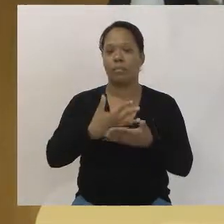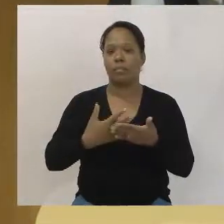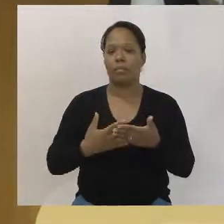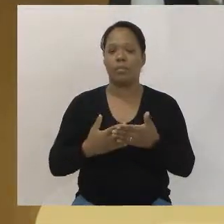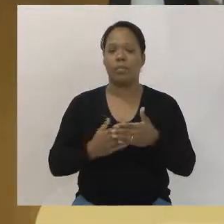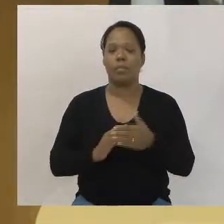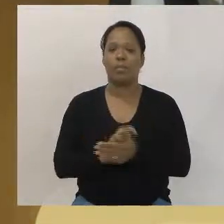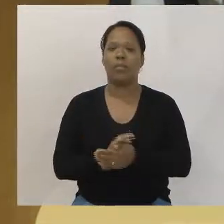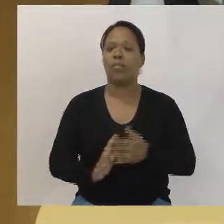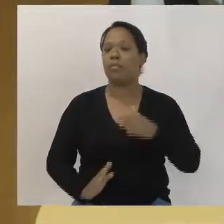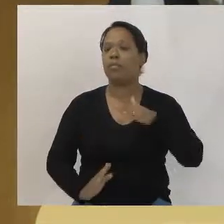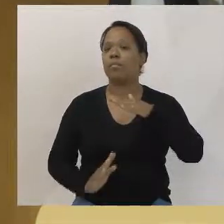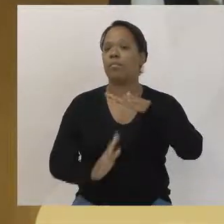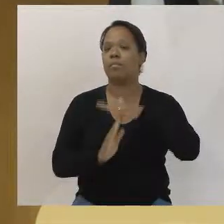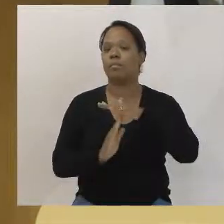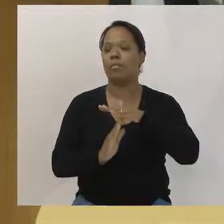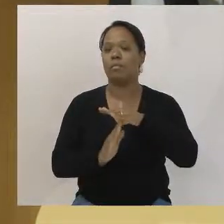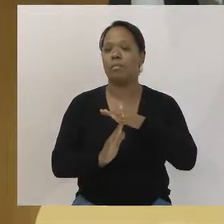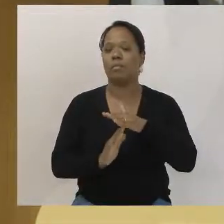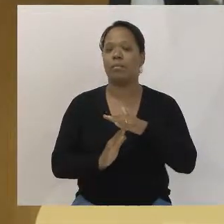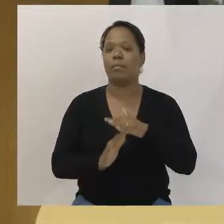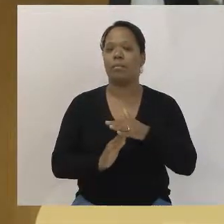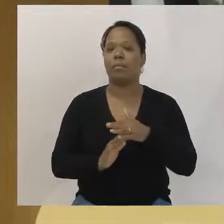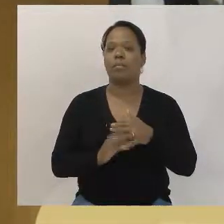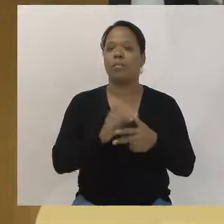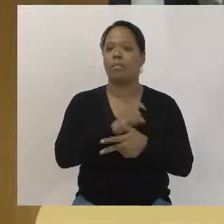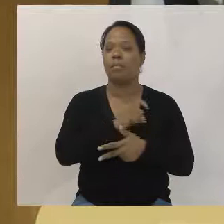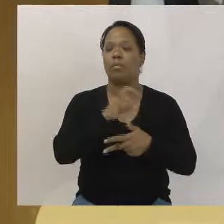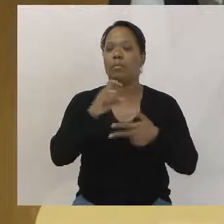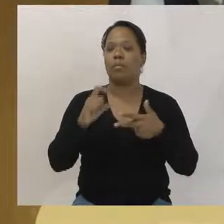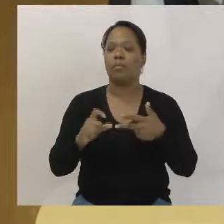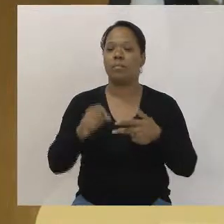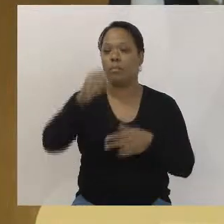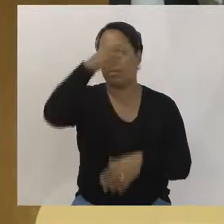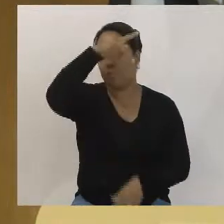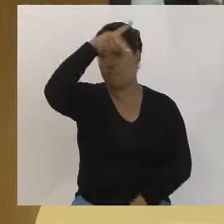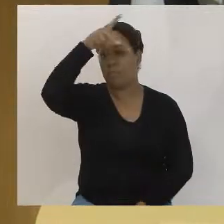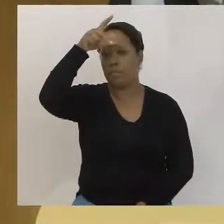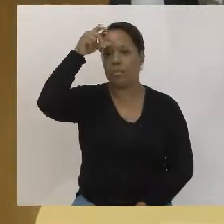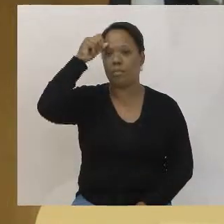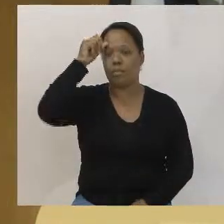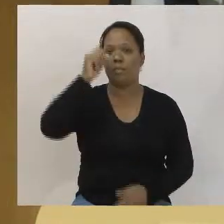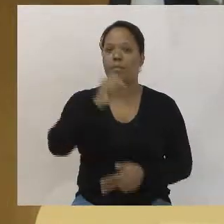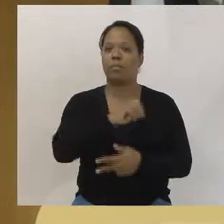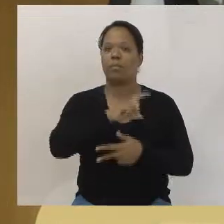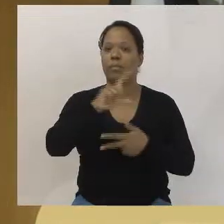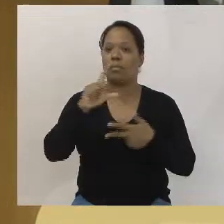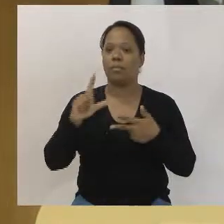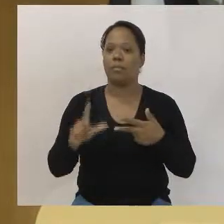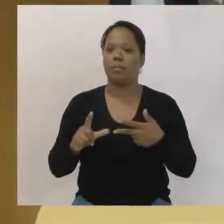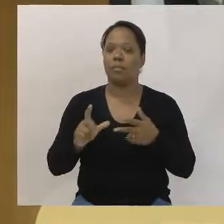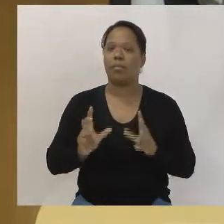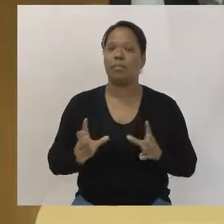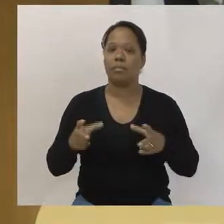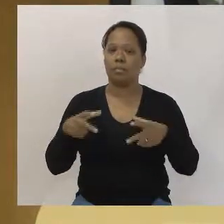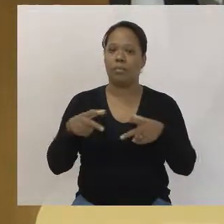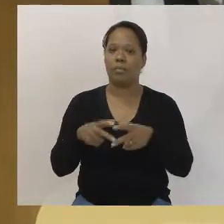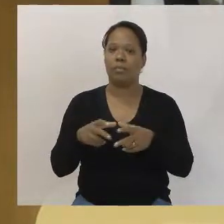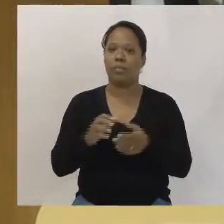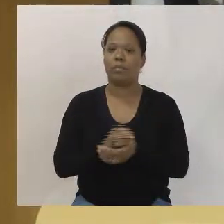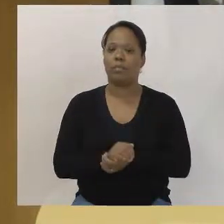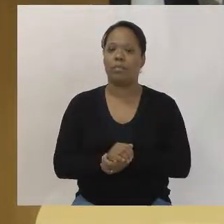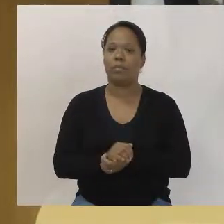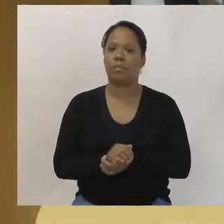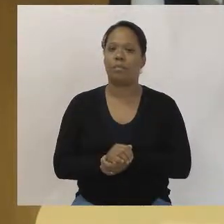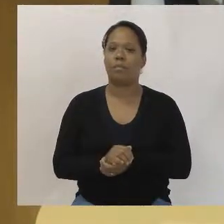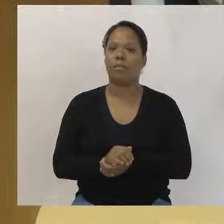para os orçamentos dos poderes executivo a prefeitura o legislativo que a câmera envolvendo os